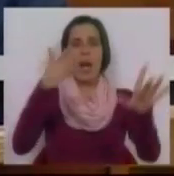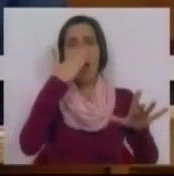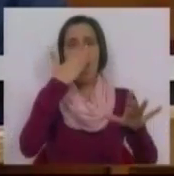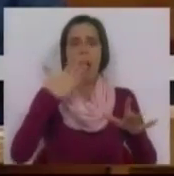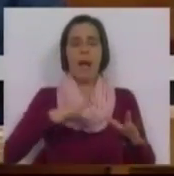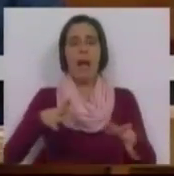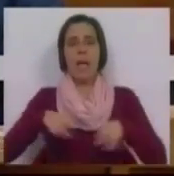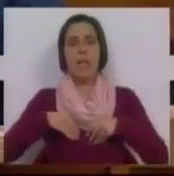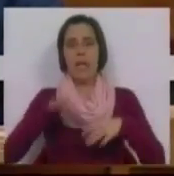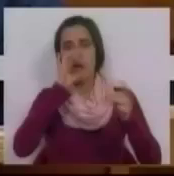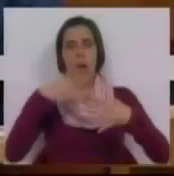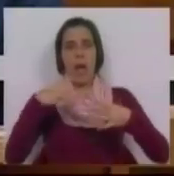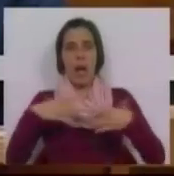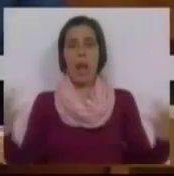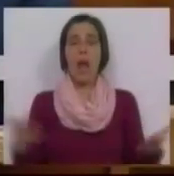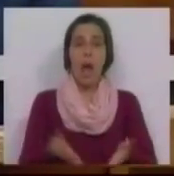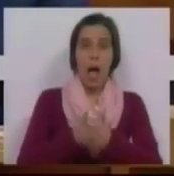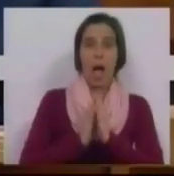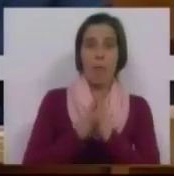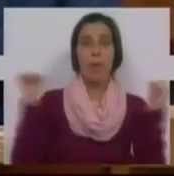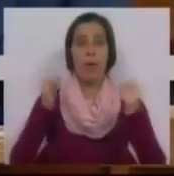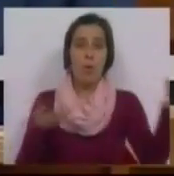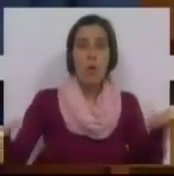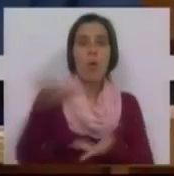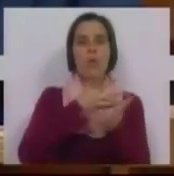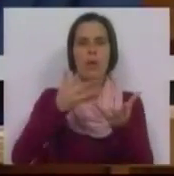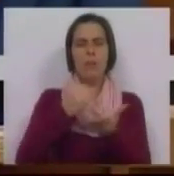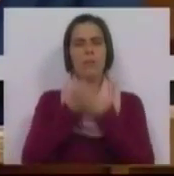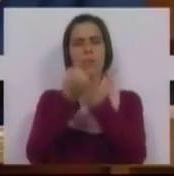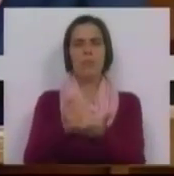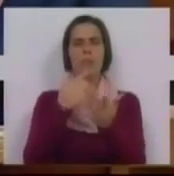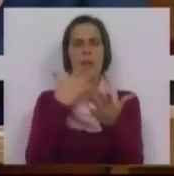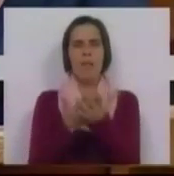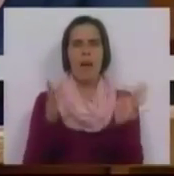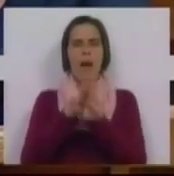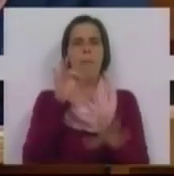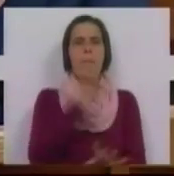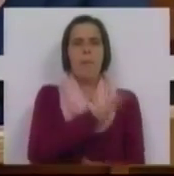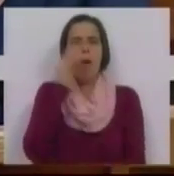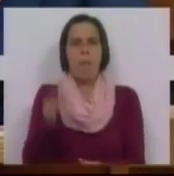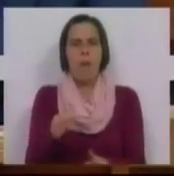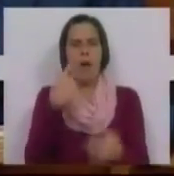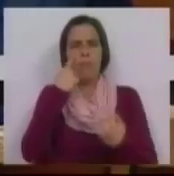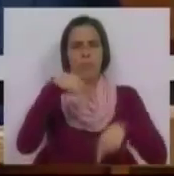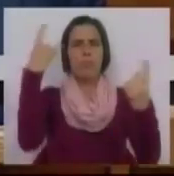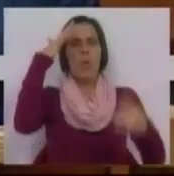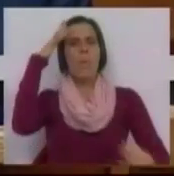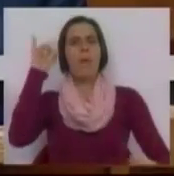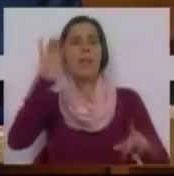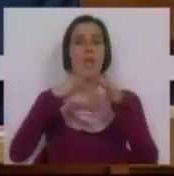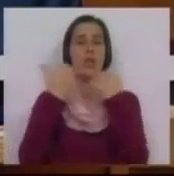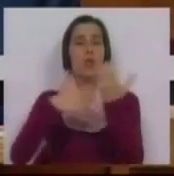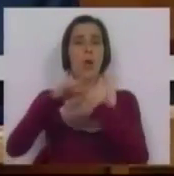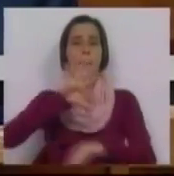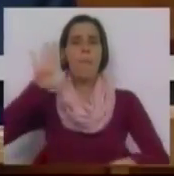se querem deixar enganar. Apelar ao consenso, suportado no mata-borrão de Paulo Portas, que expressa uma ideia de